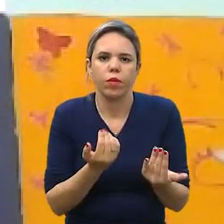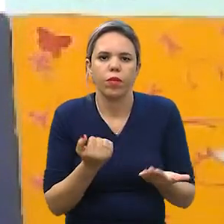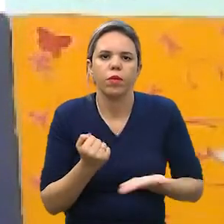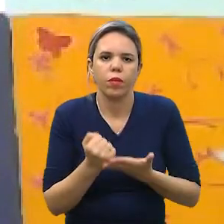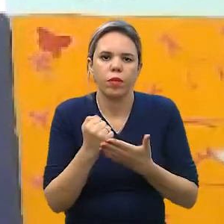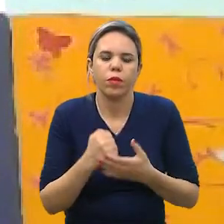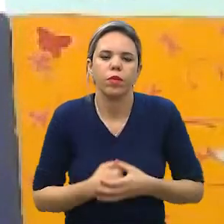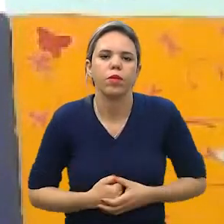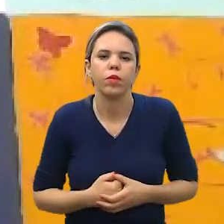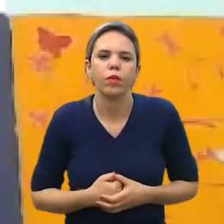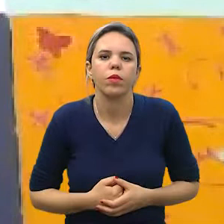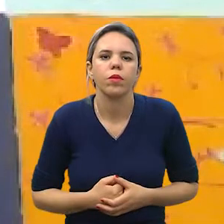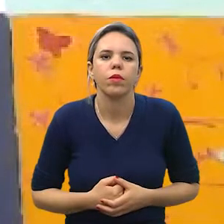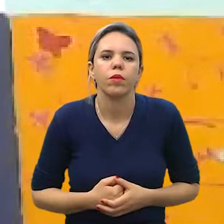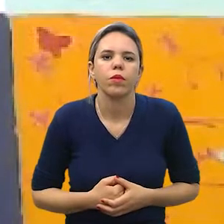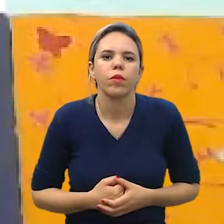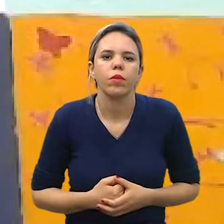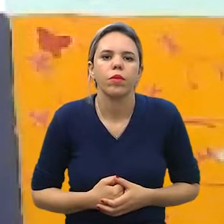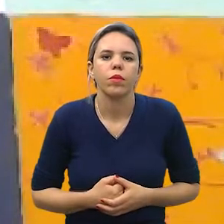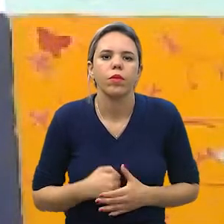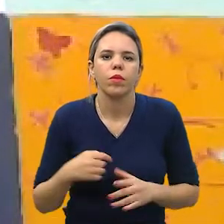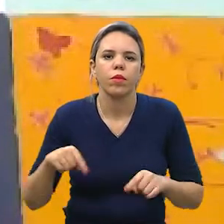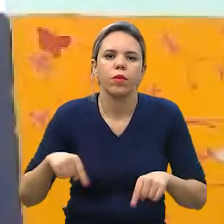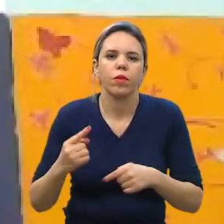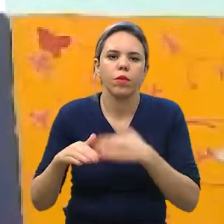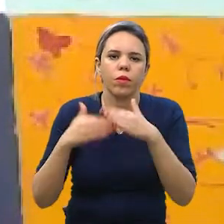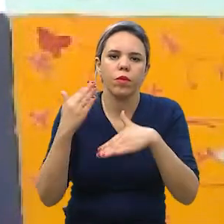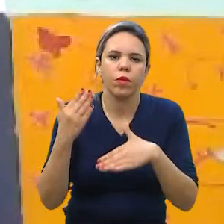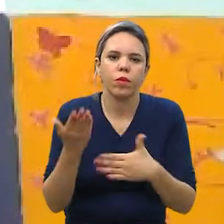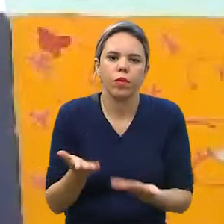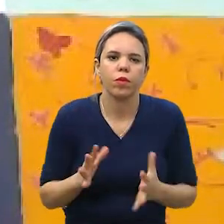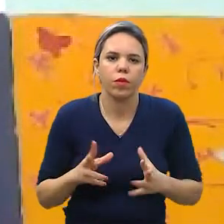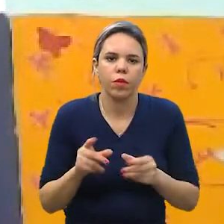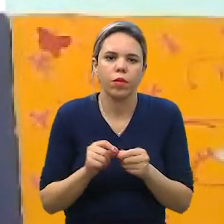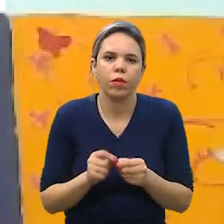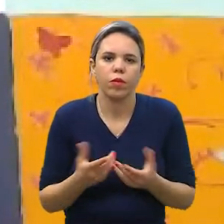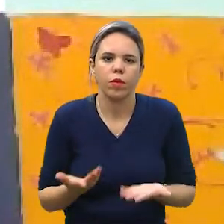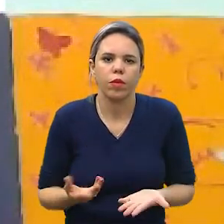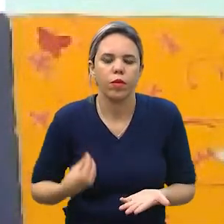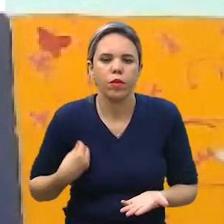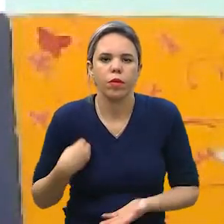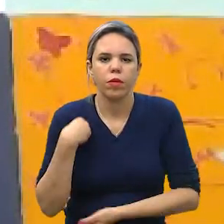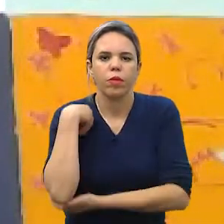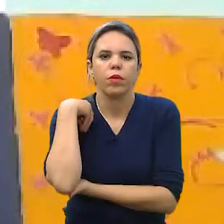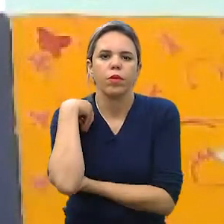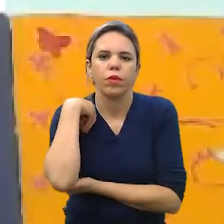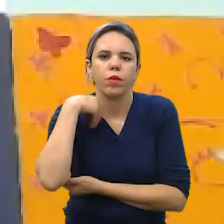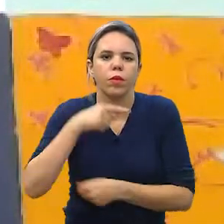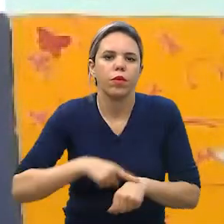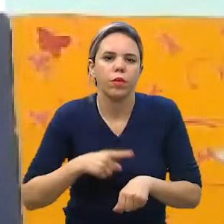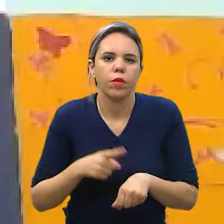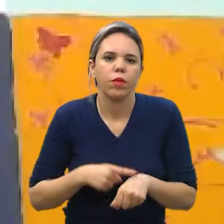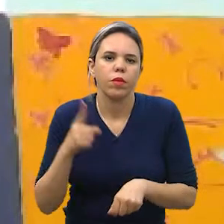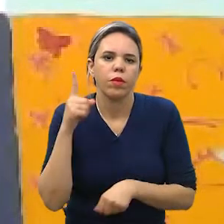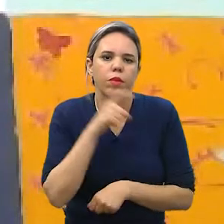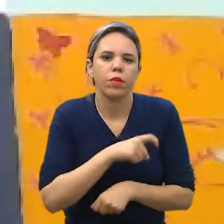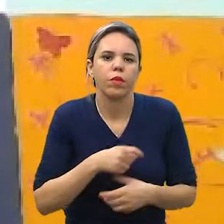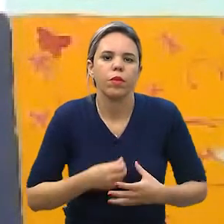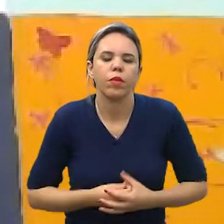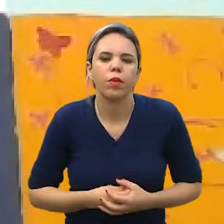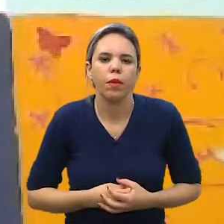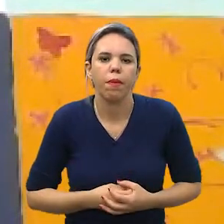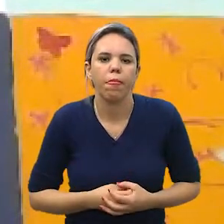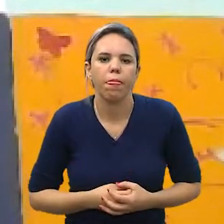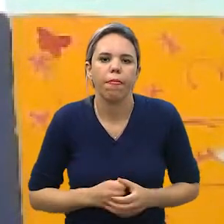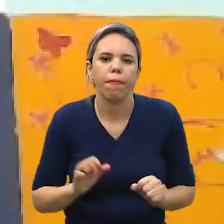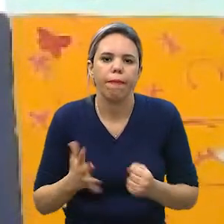jovem. Mas, Mariana, o desafio ele vai muito além de tudo isso, né? Nós estamos vivendo uma situação muito complicada. A